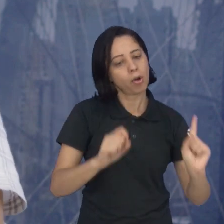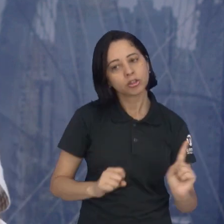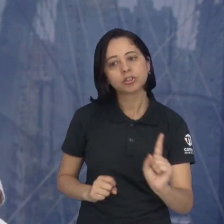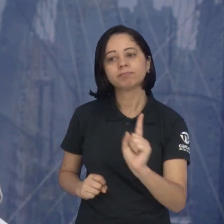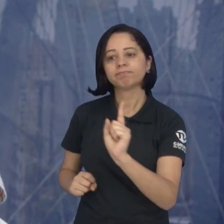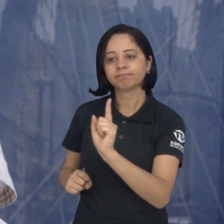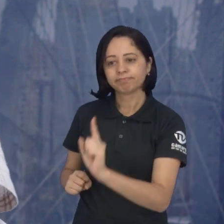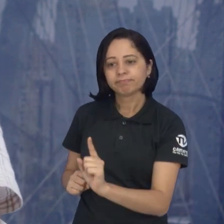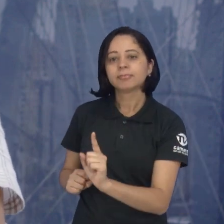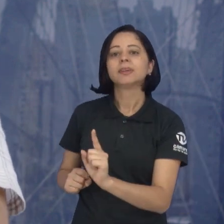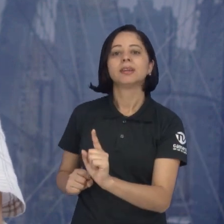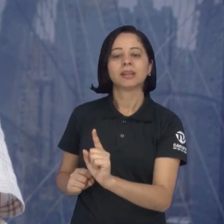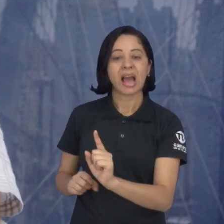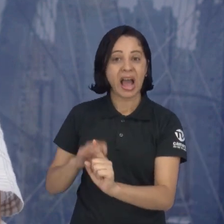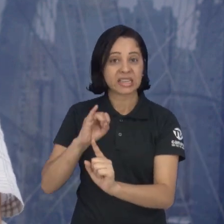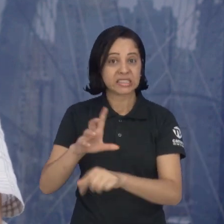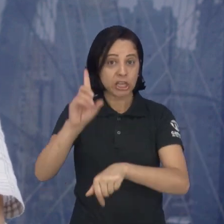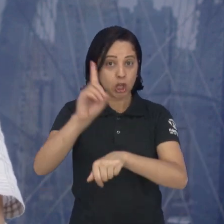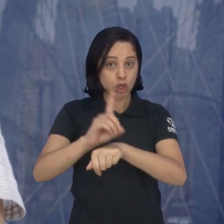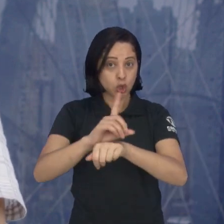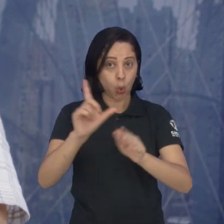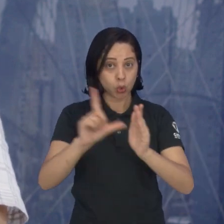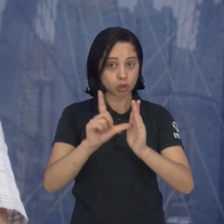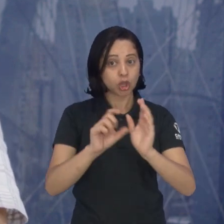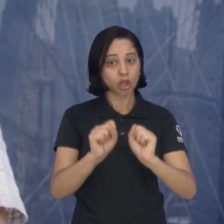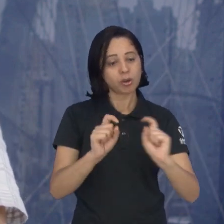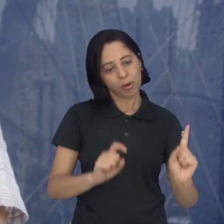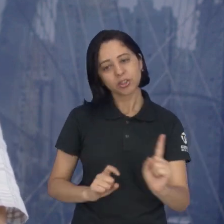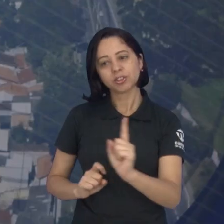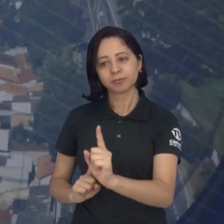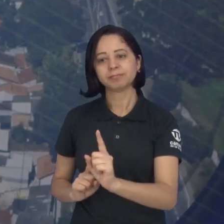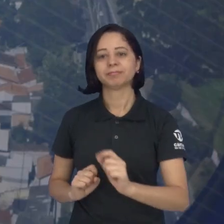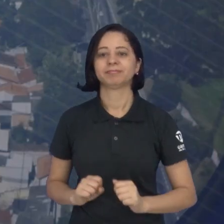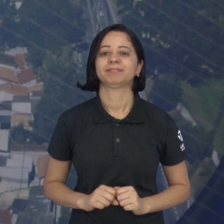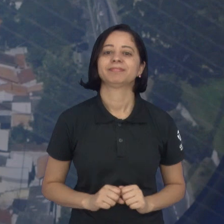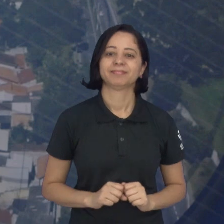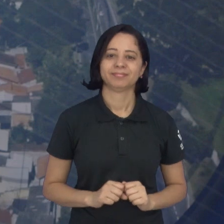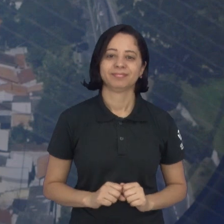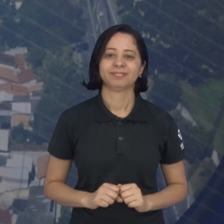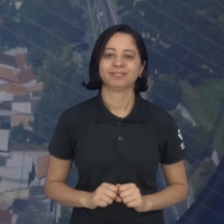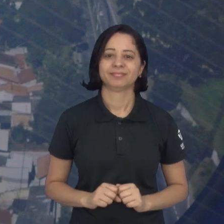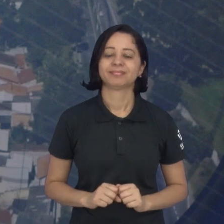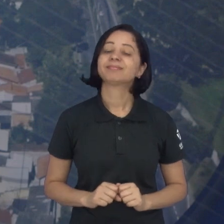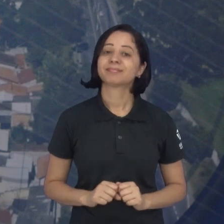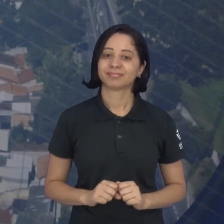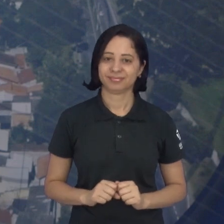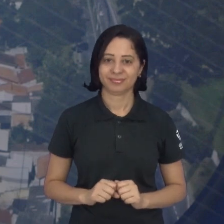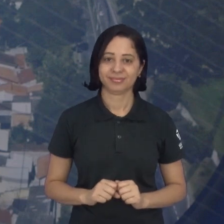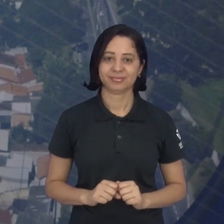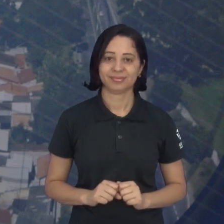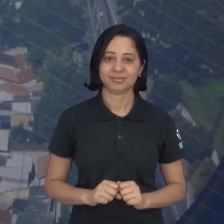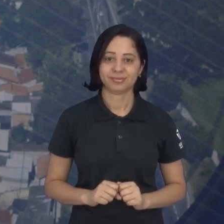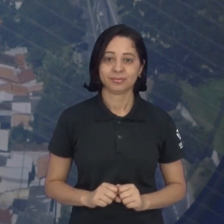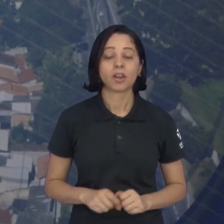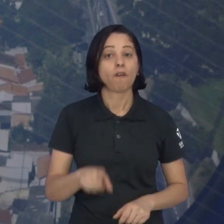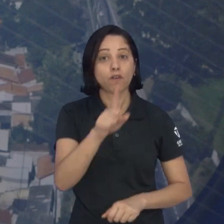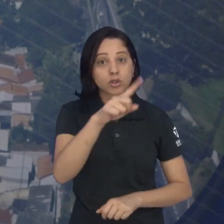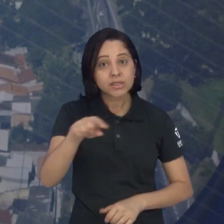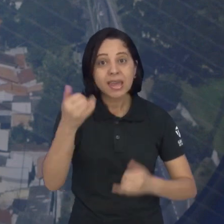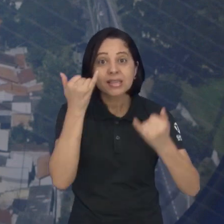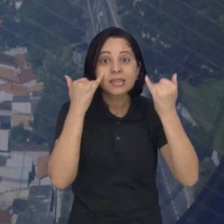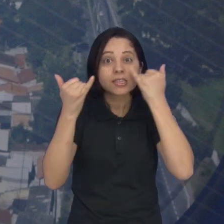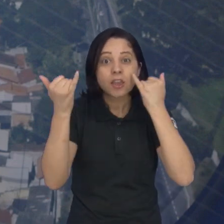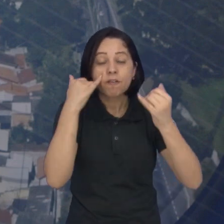os lojistas também, inclusive os que não são associados. Tá aí, então, recado dado. Então, informe-se